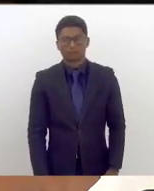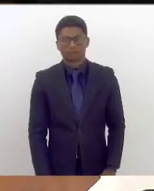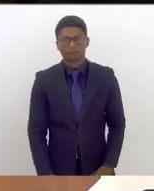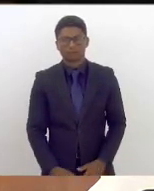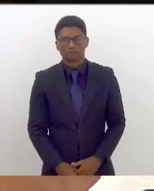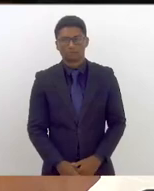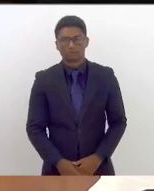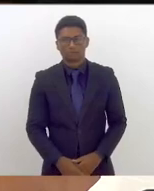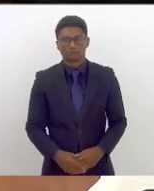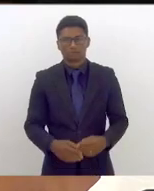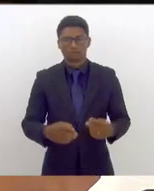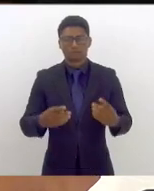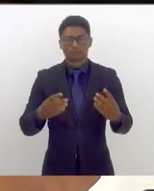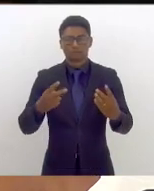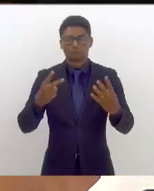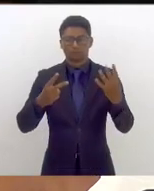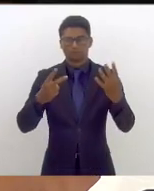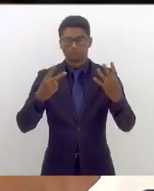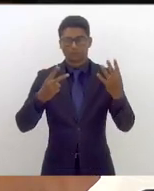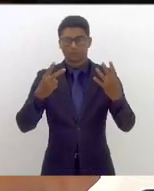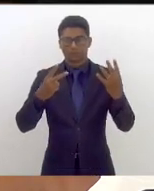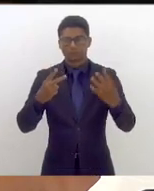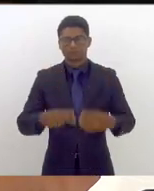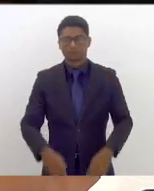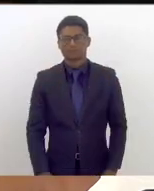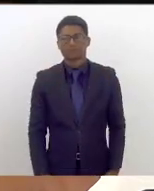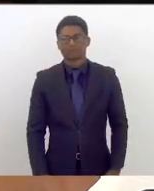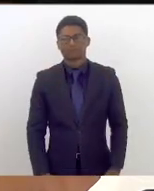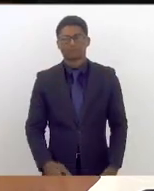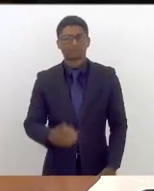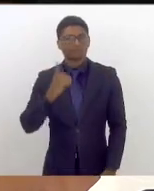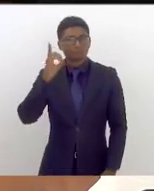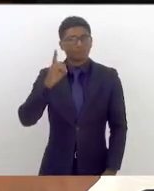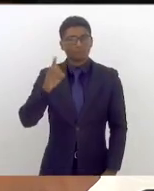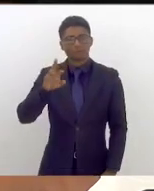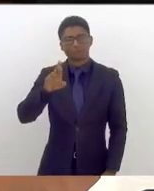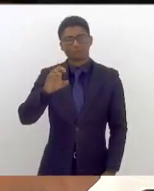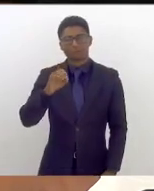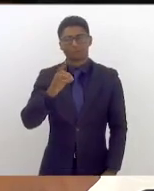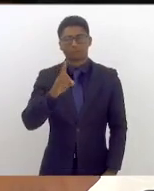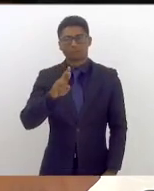4 a 2 Deputado Rodrigo Amorim